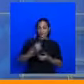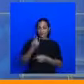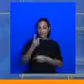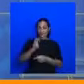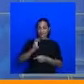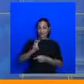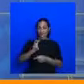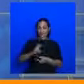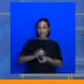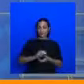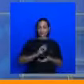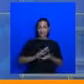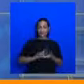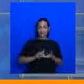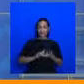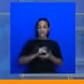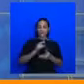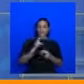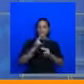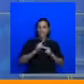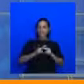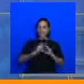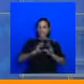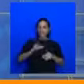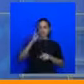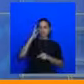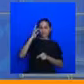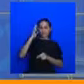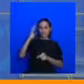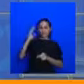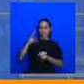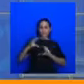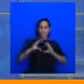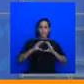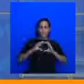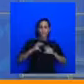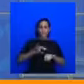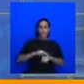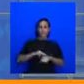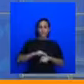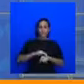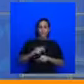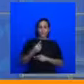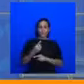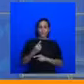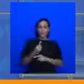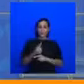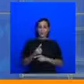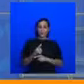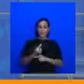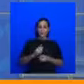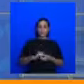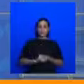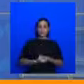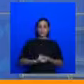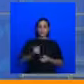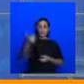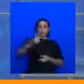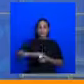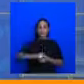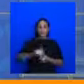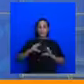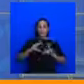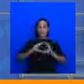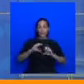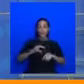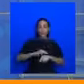15. Loterias Caixa. Já pensou? Bola marrom, 14. Marrom, número